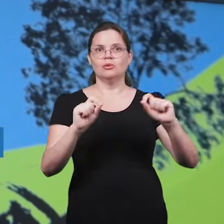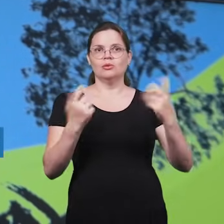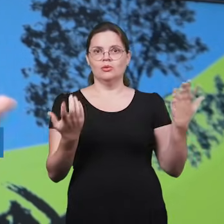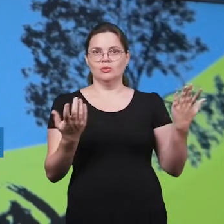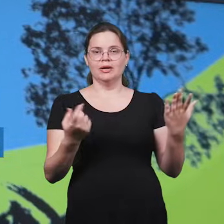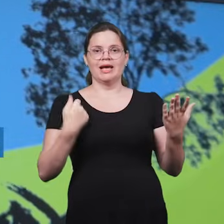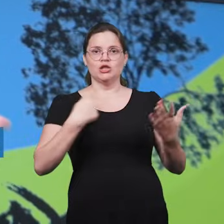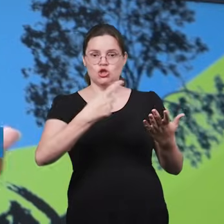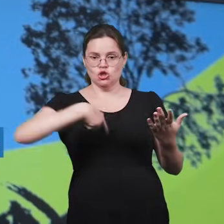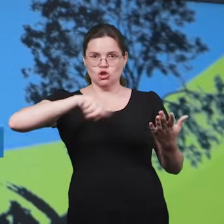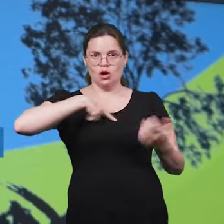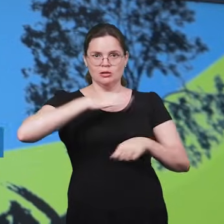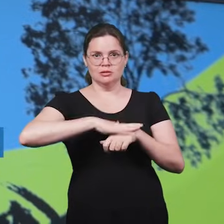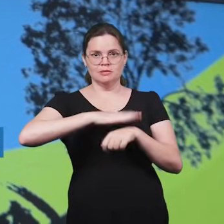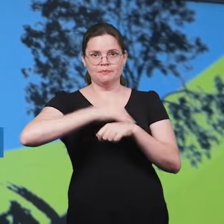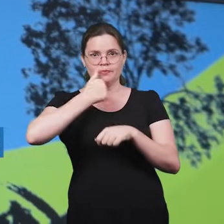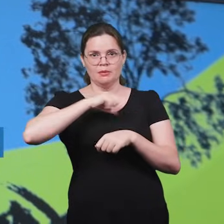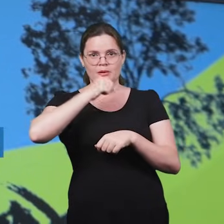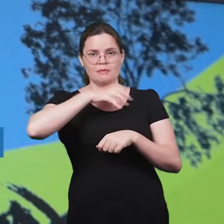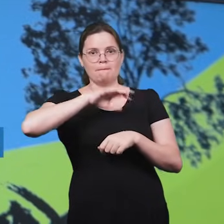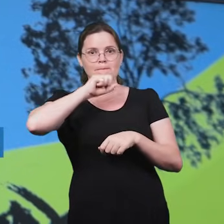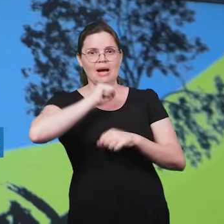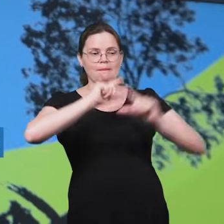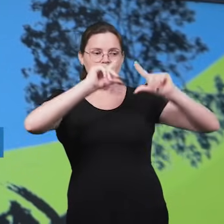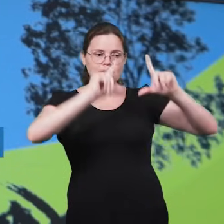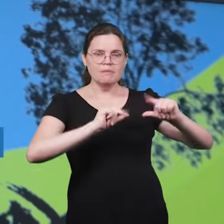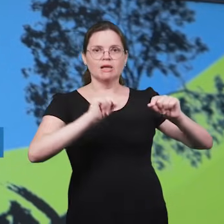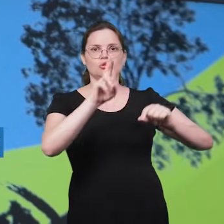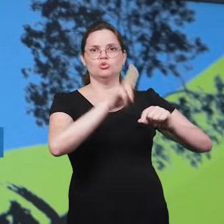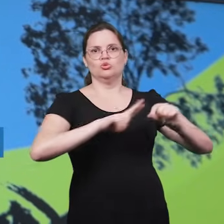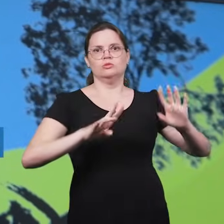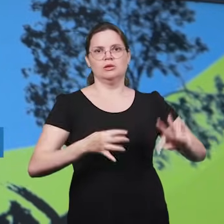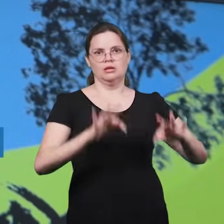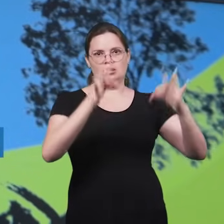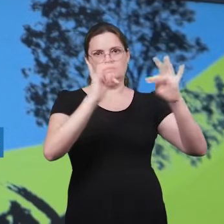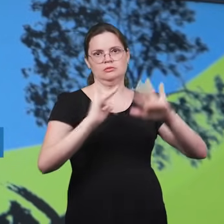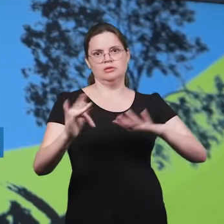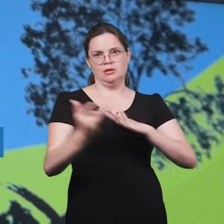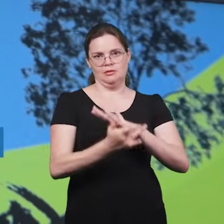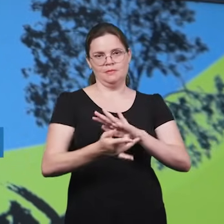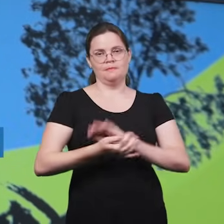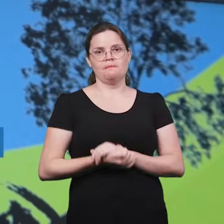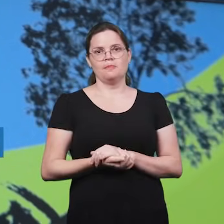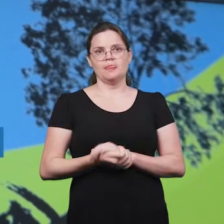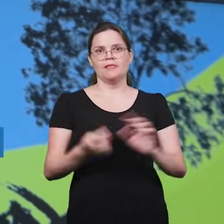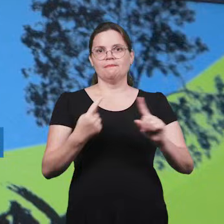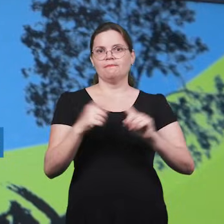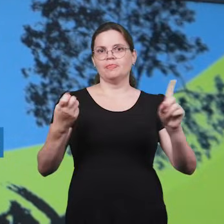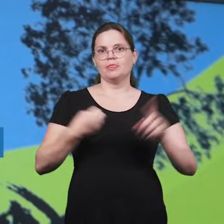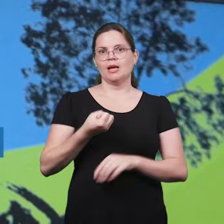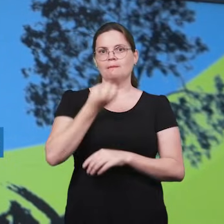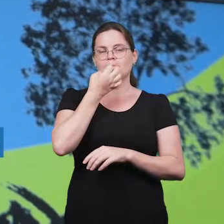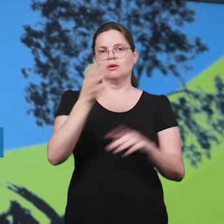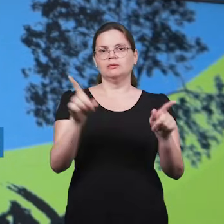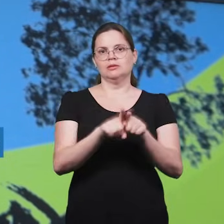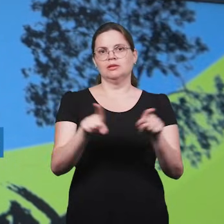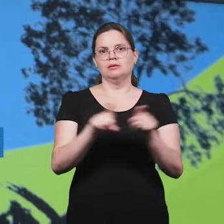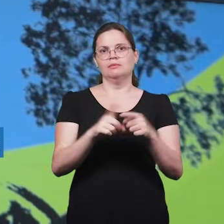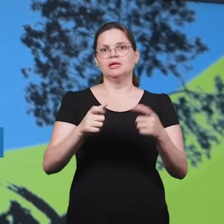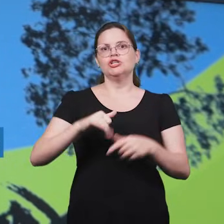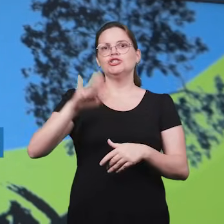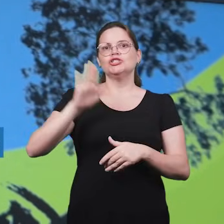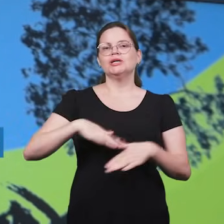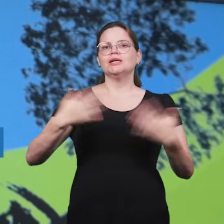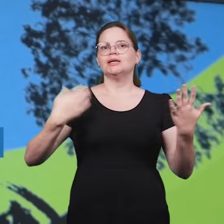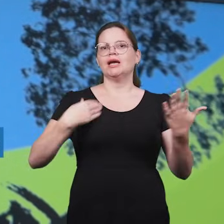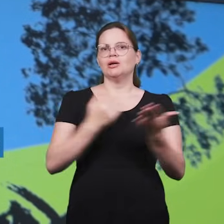uso nesse tempo das tecnologias digitais. E é bom lembrar sempre que quem fez a abertura deste tema, gravando 2